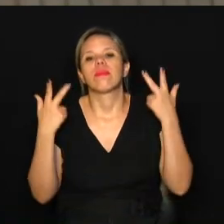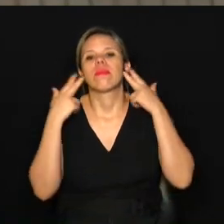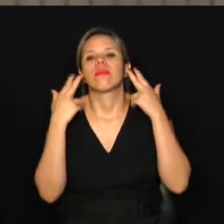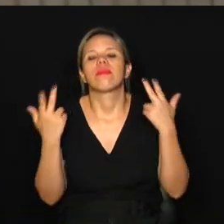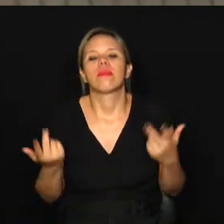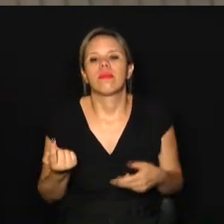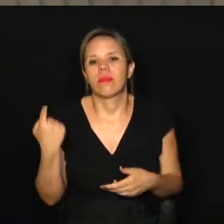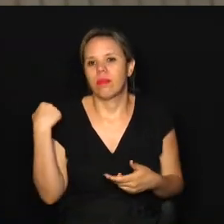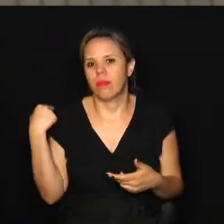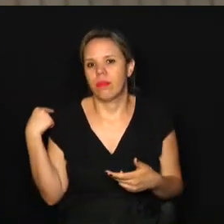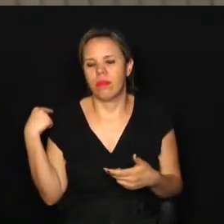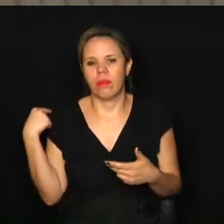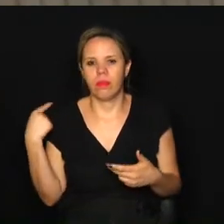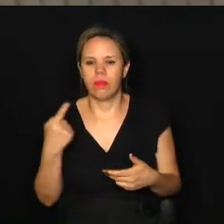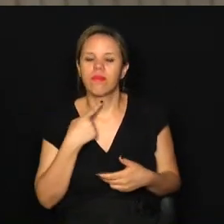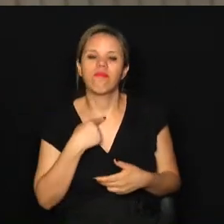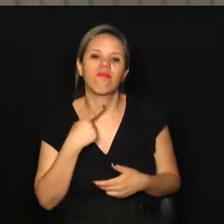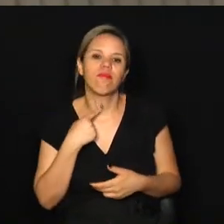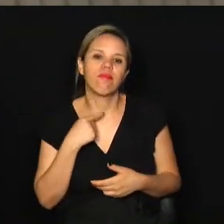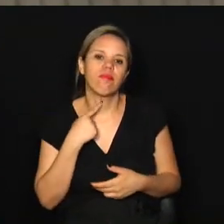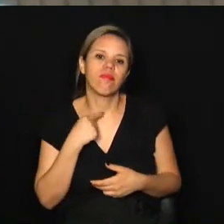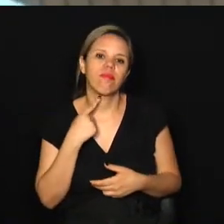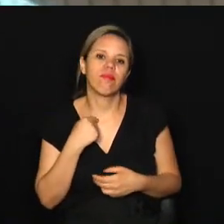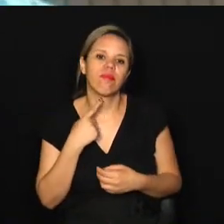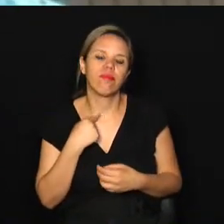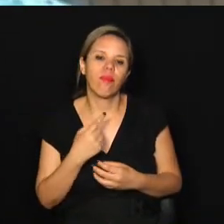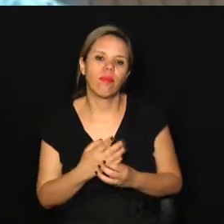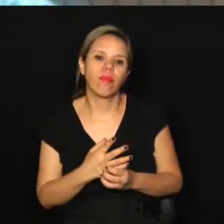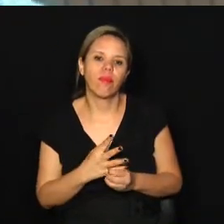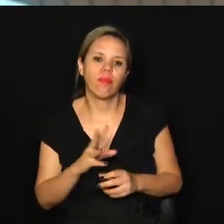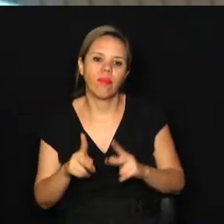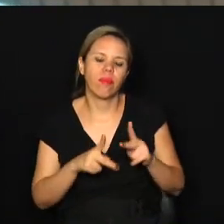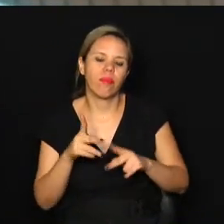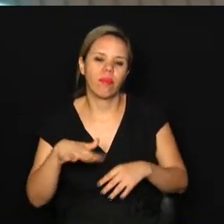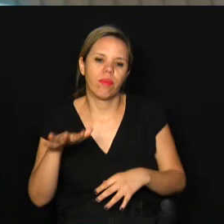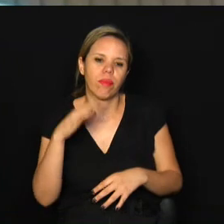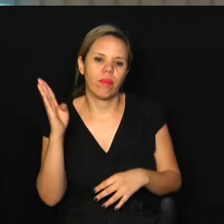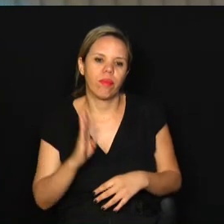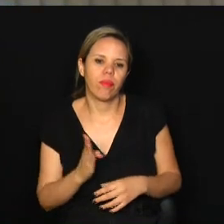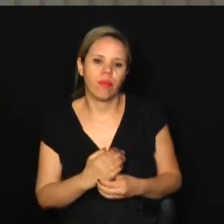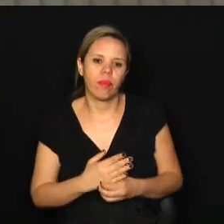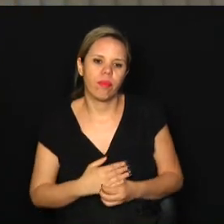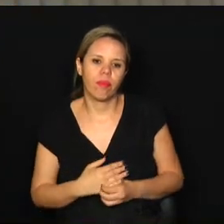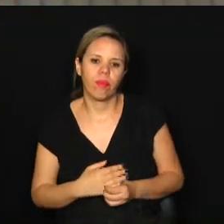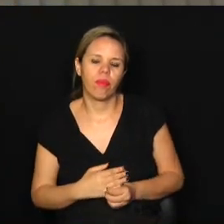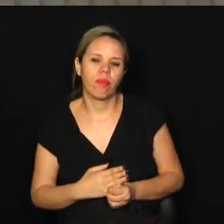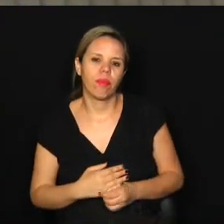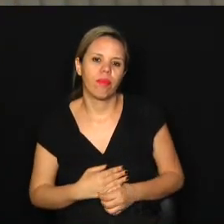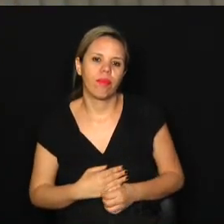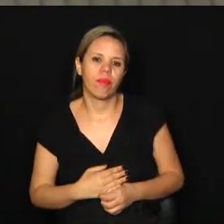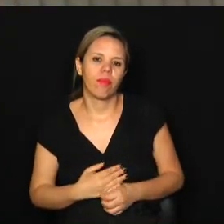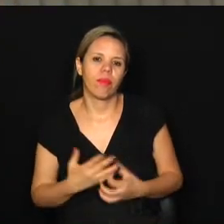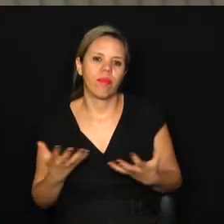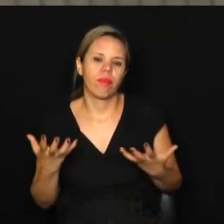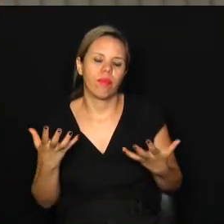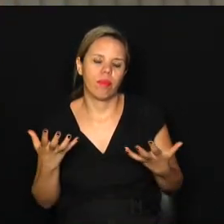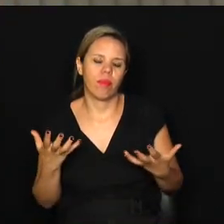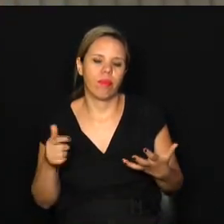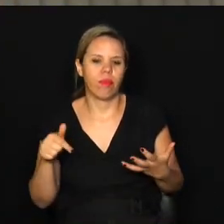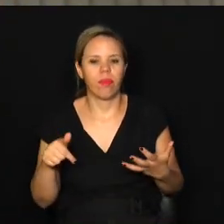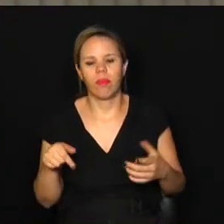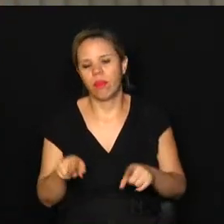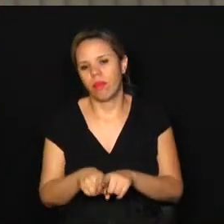É o que nós desejamos, né, para toda a população brasileira. Quero aqui